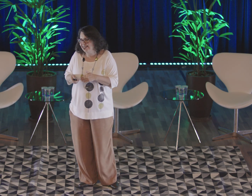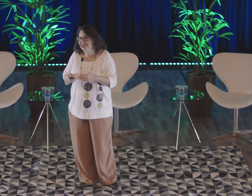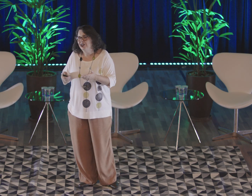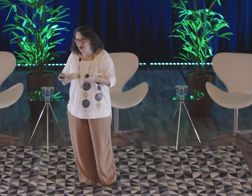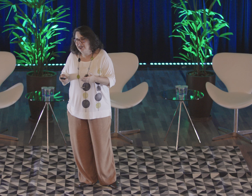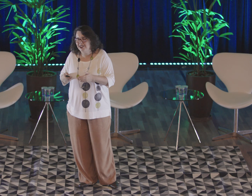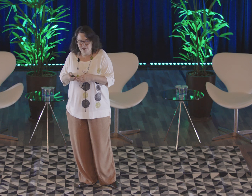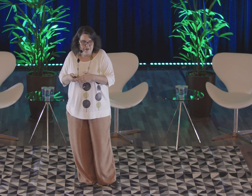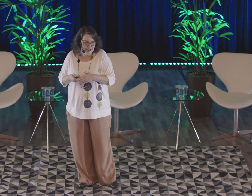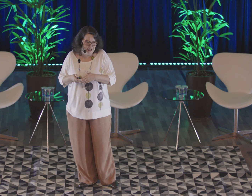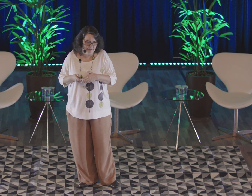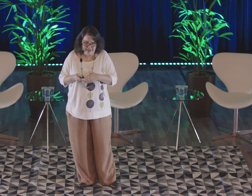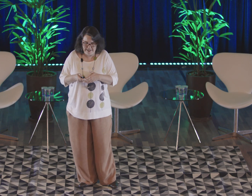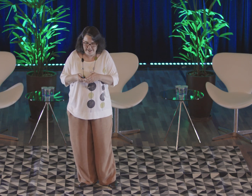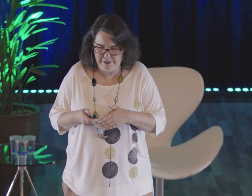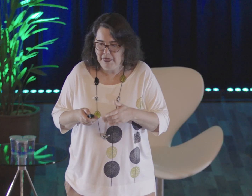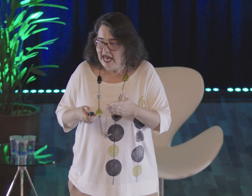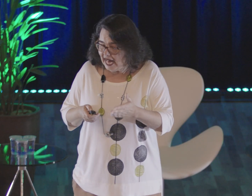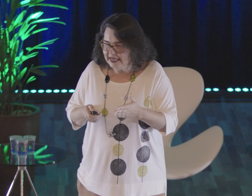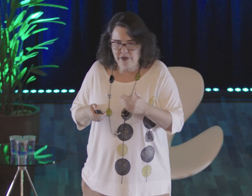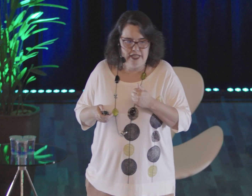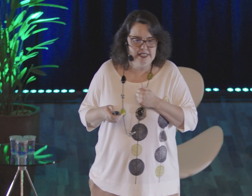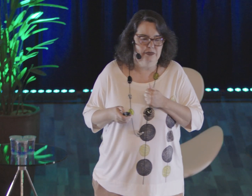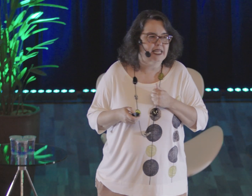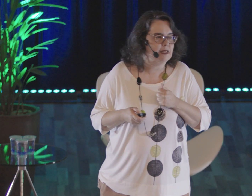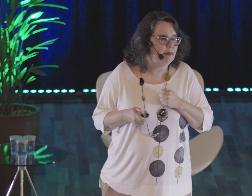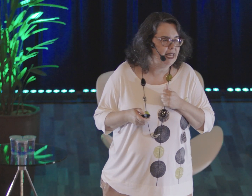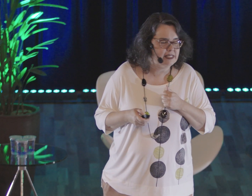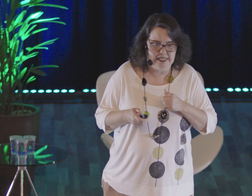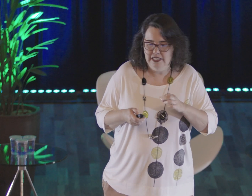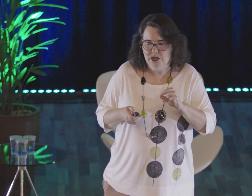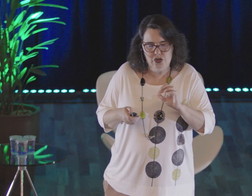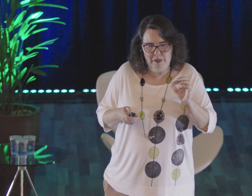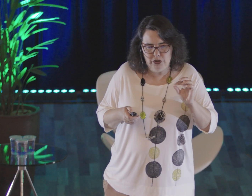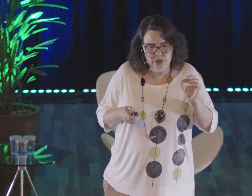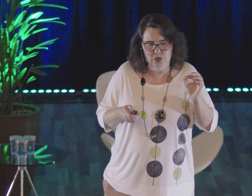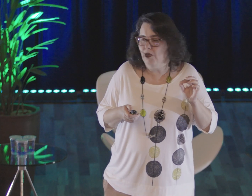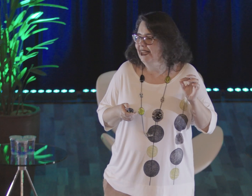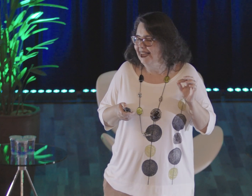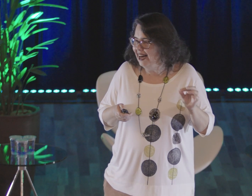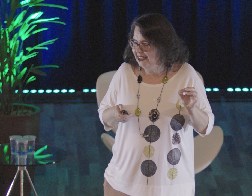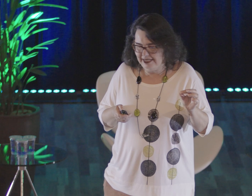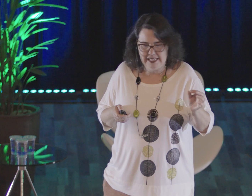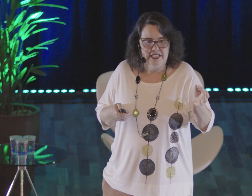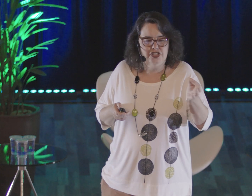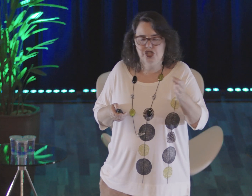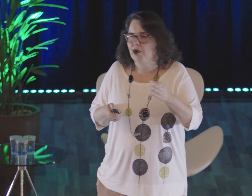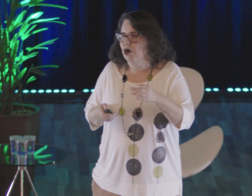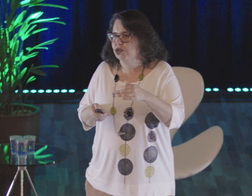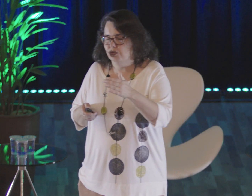da casa com esses móveis de gavetas. A decoração dessa peça, sobretudo com